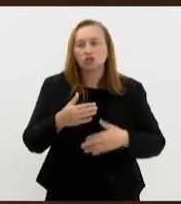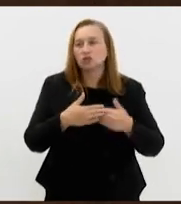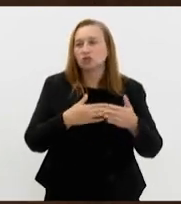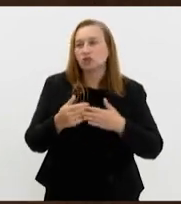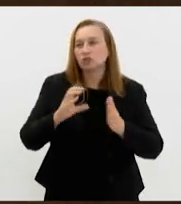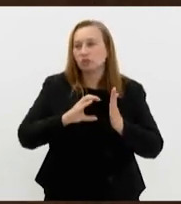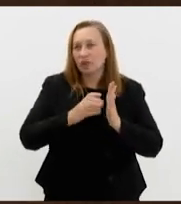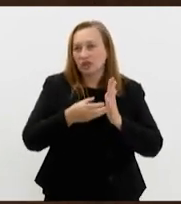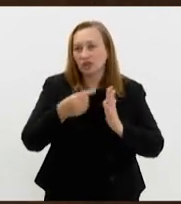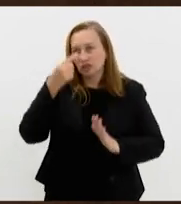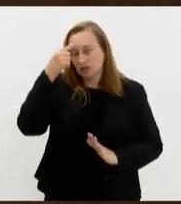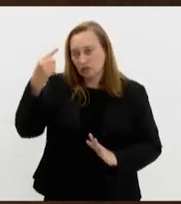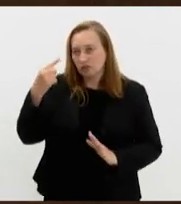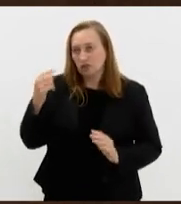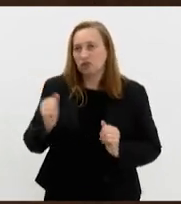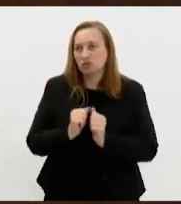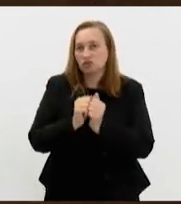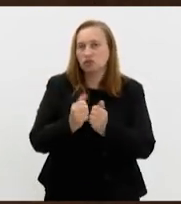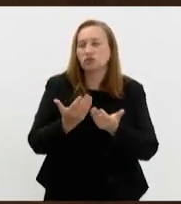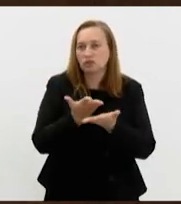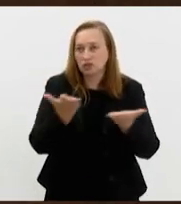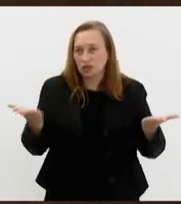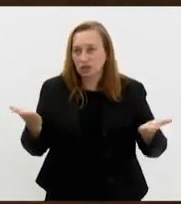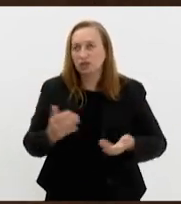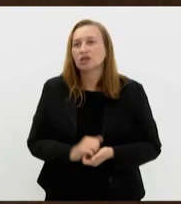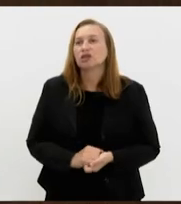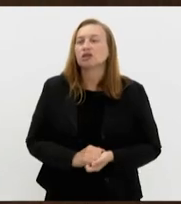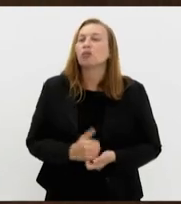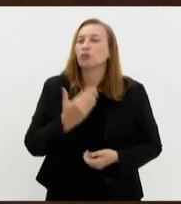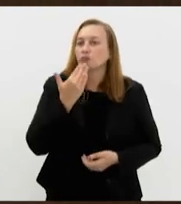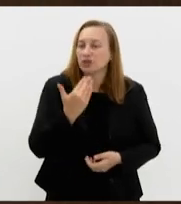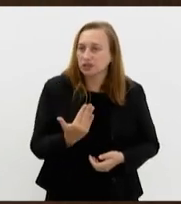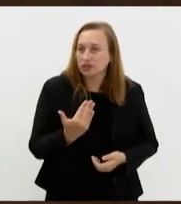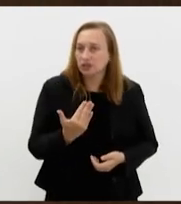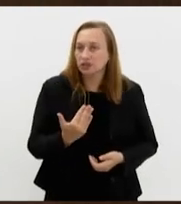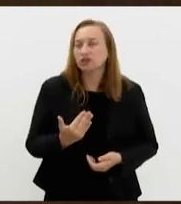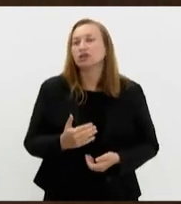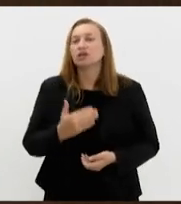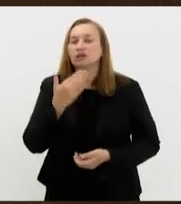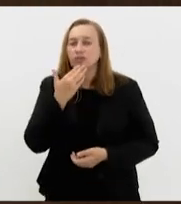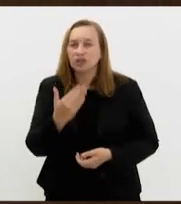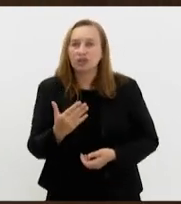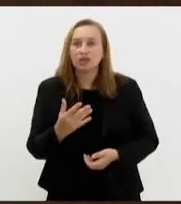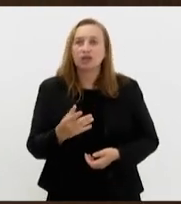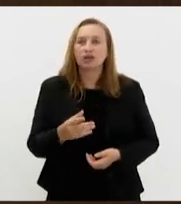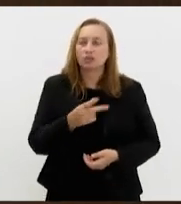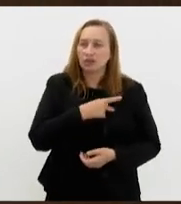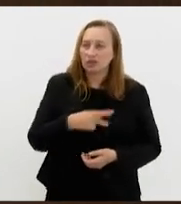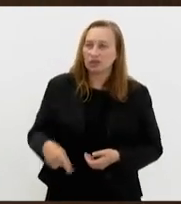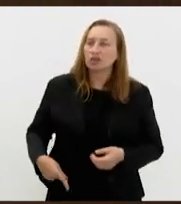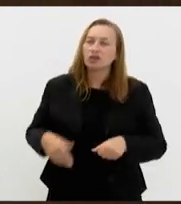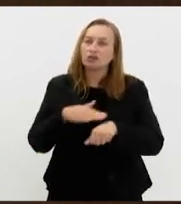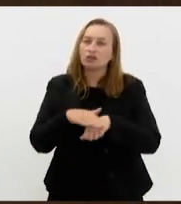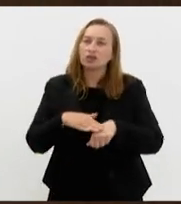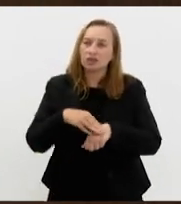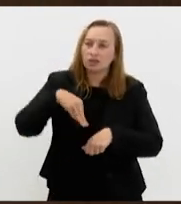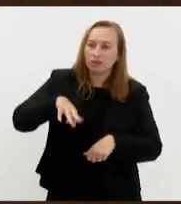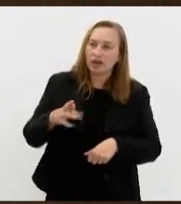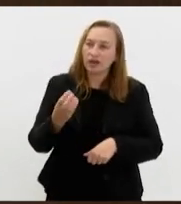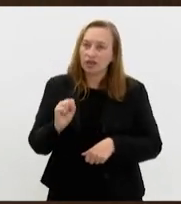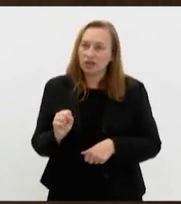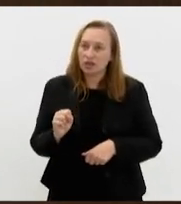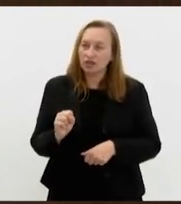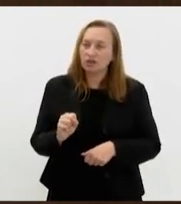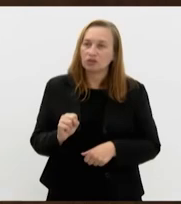que estão com os senhores e as senhoras. E existe aqui um pedido, e aí pedi a Vossa Excelência, conversei com o Marquinhos agora, com o procurador da